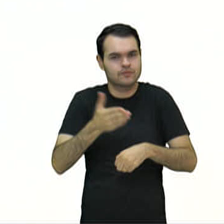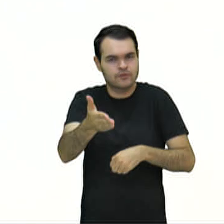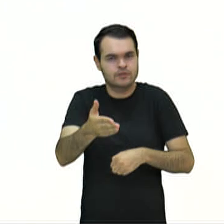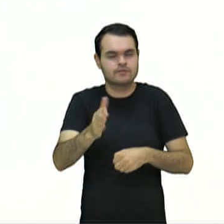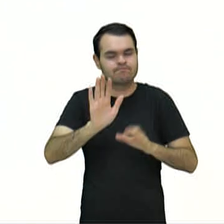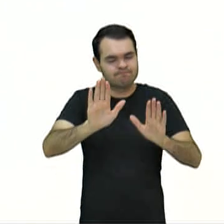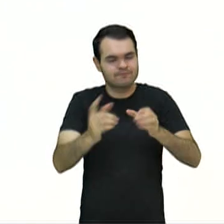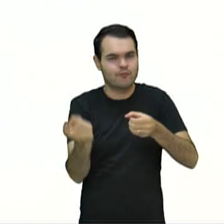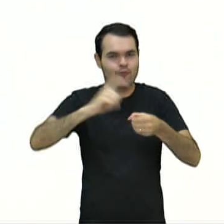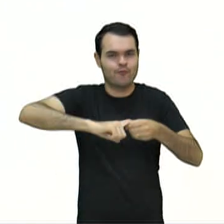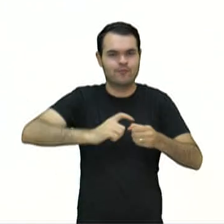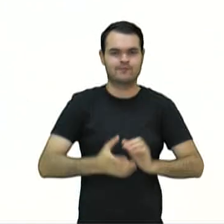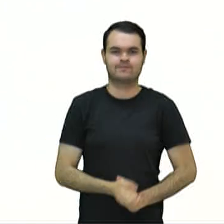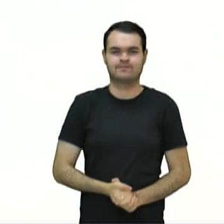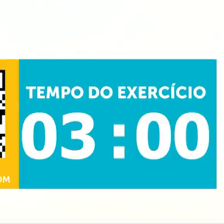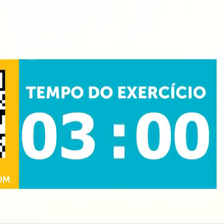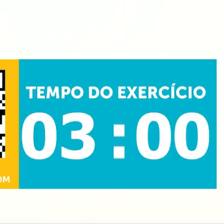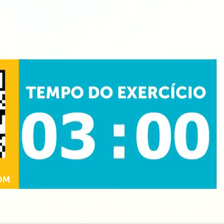gente já volta.